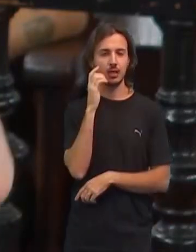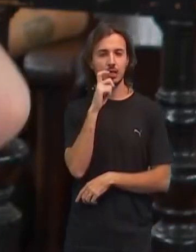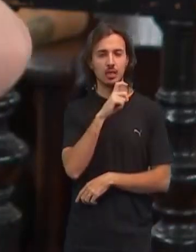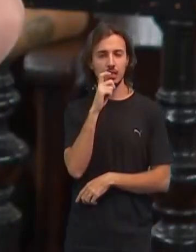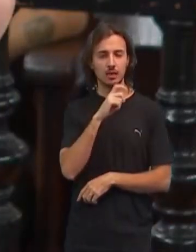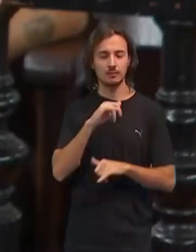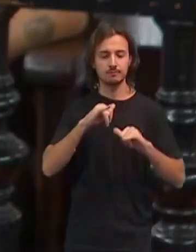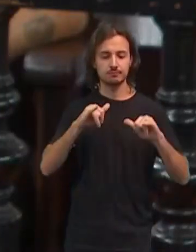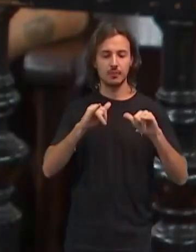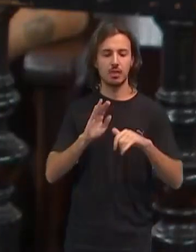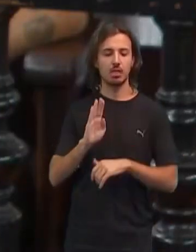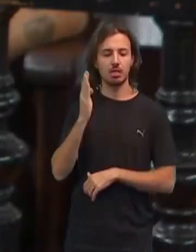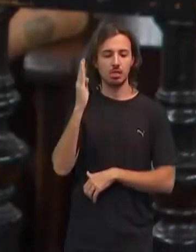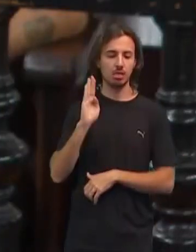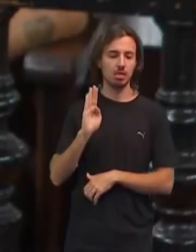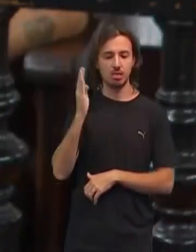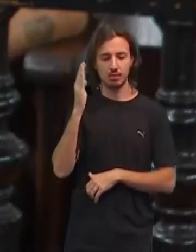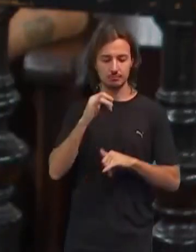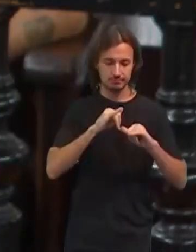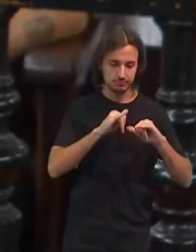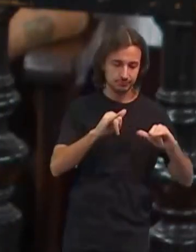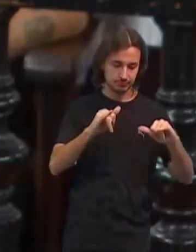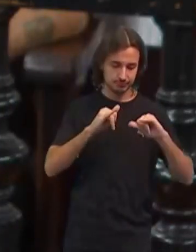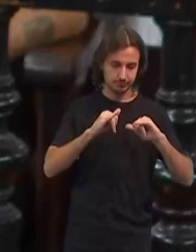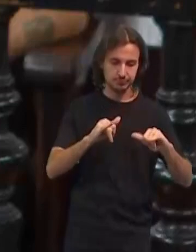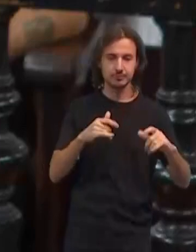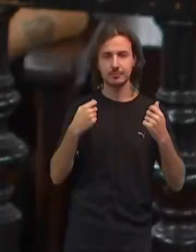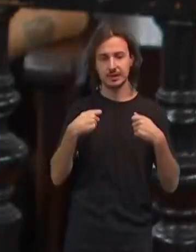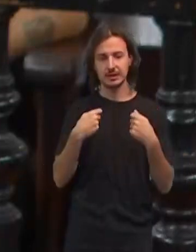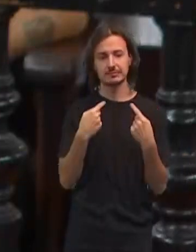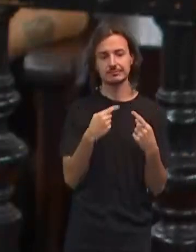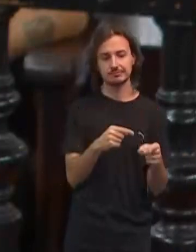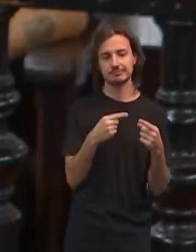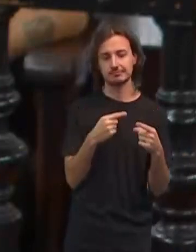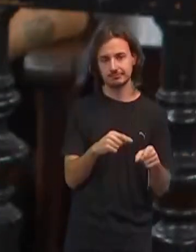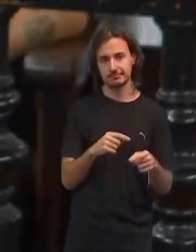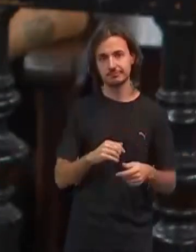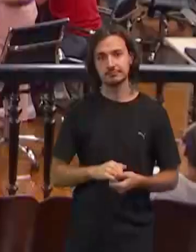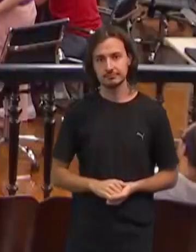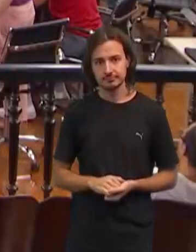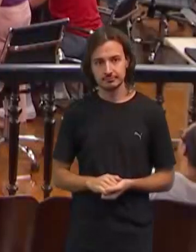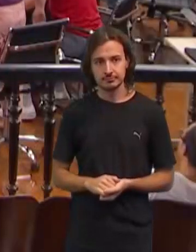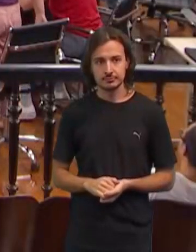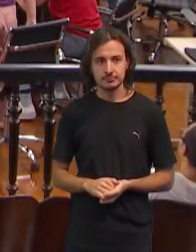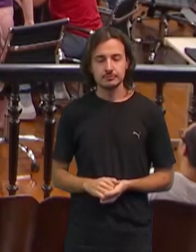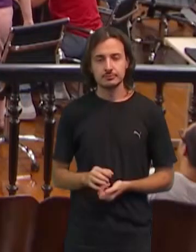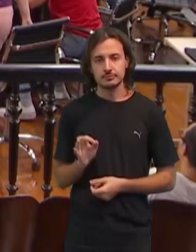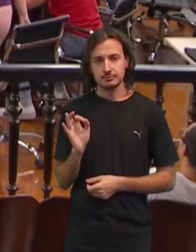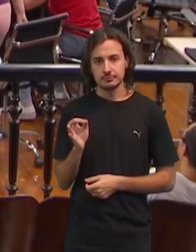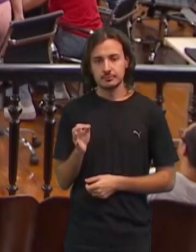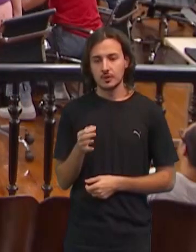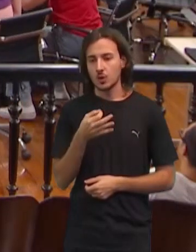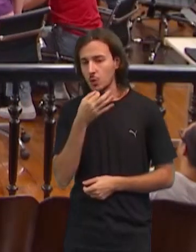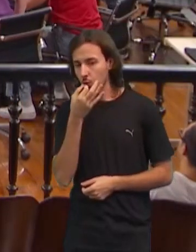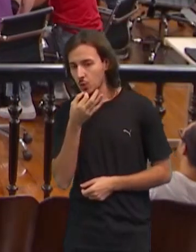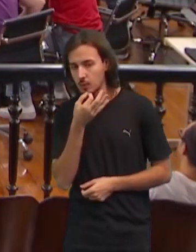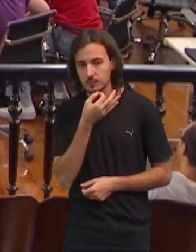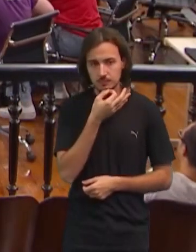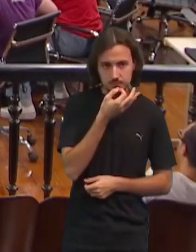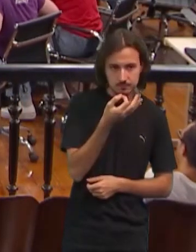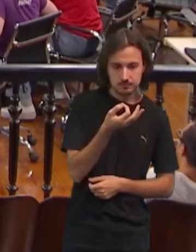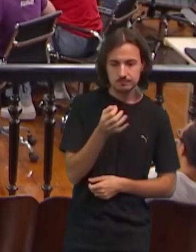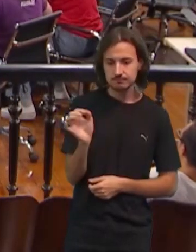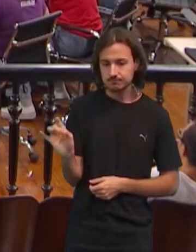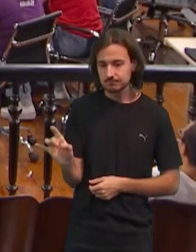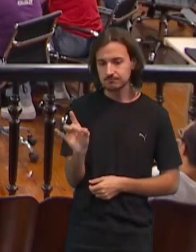fake news estão aí muito bem operadas por vários agentes políticos. Muito bem, cada um com seu posicionamento. E essa casa também